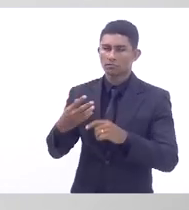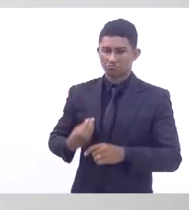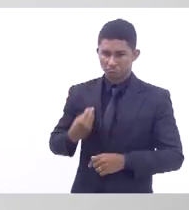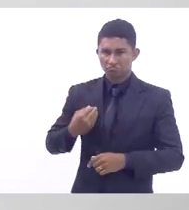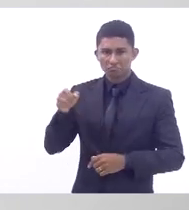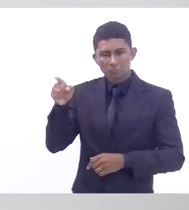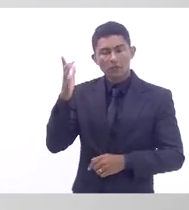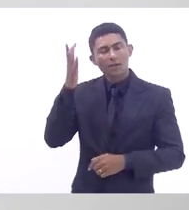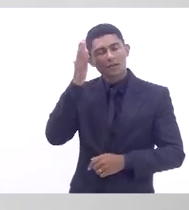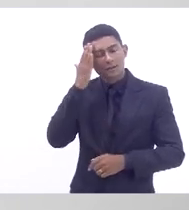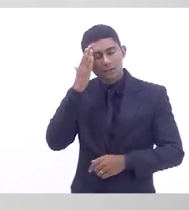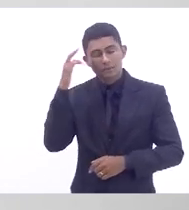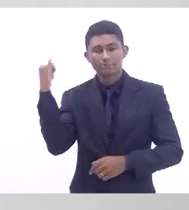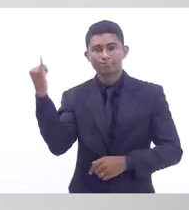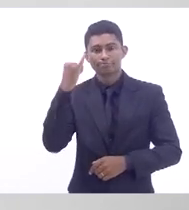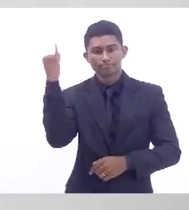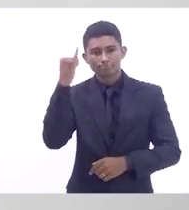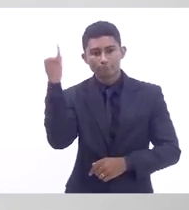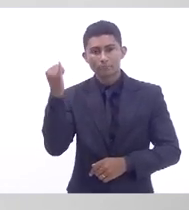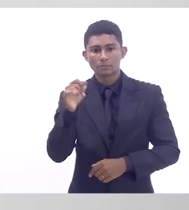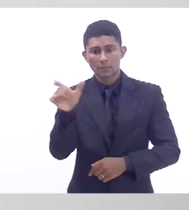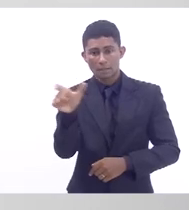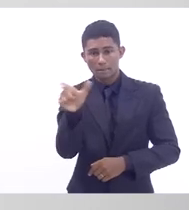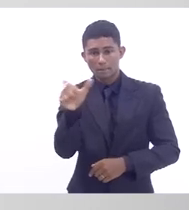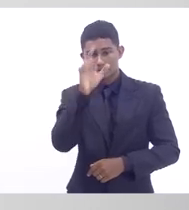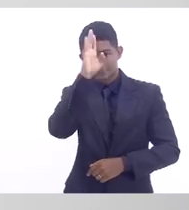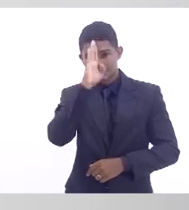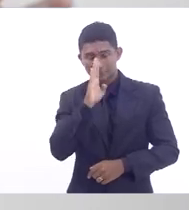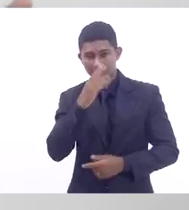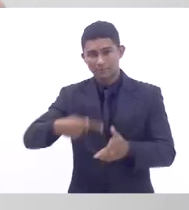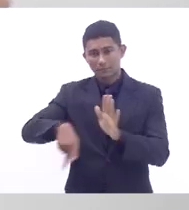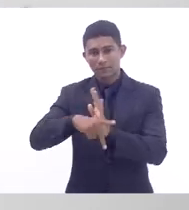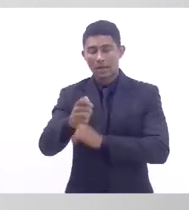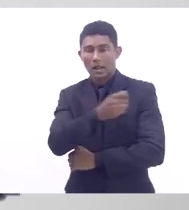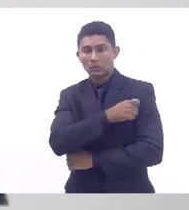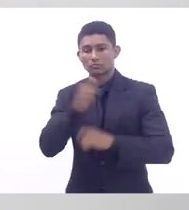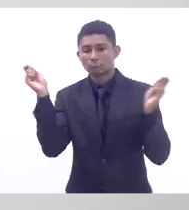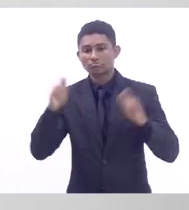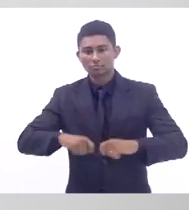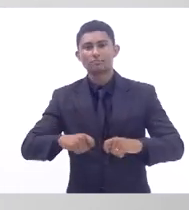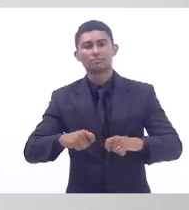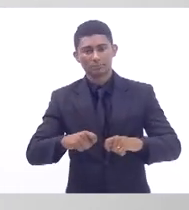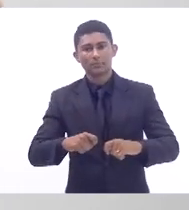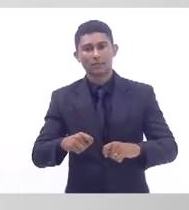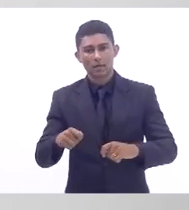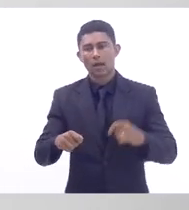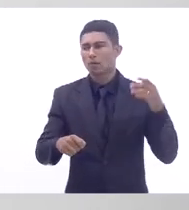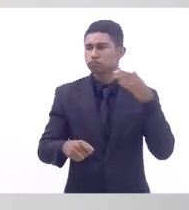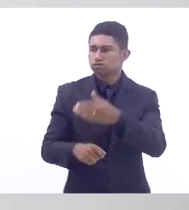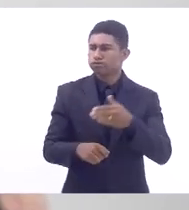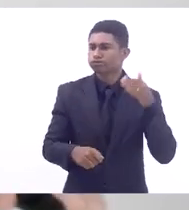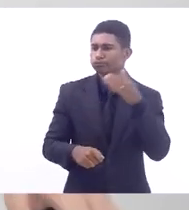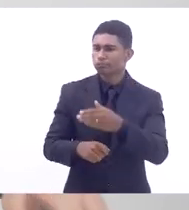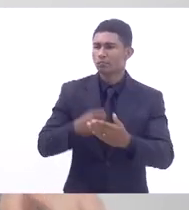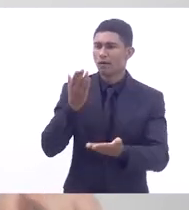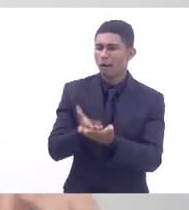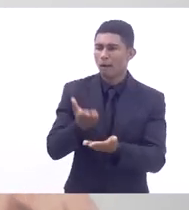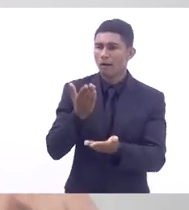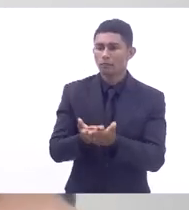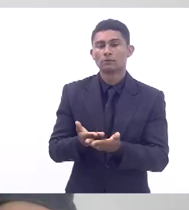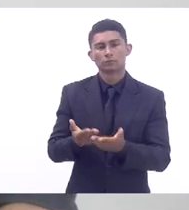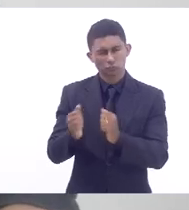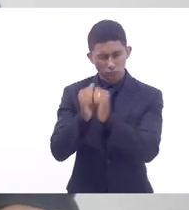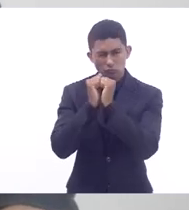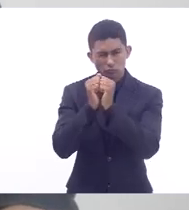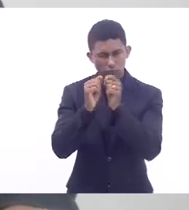é fundamental para o acesso né EA permanência na universidade né então vamos fazer juntos aí